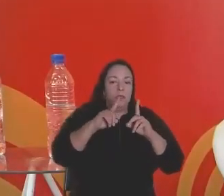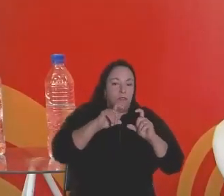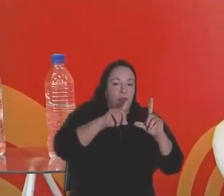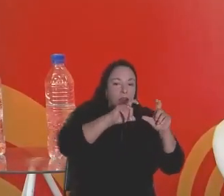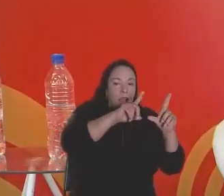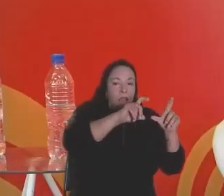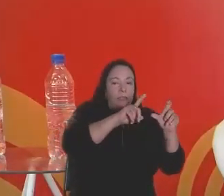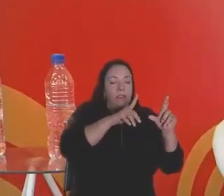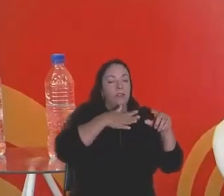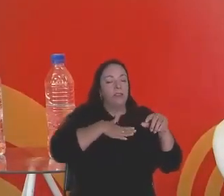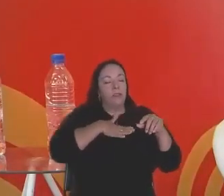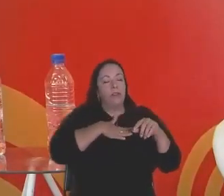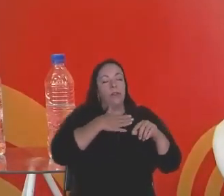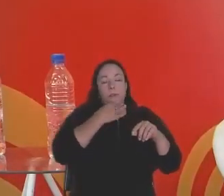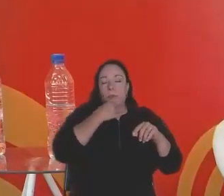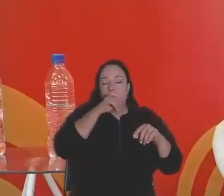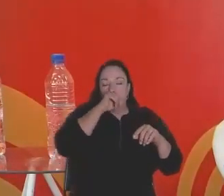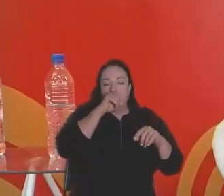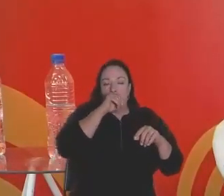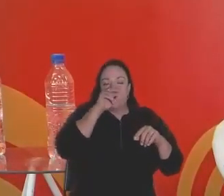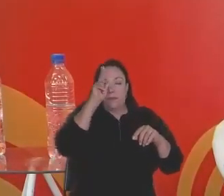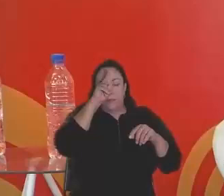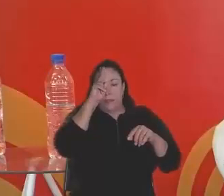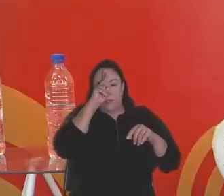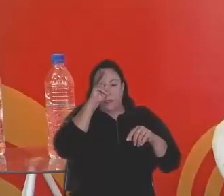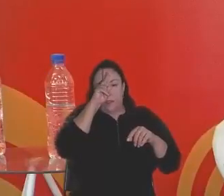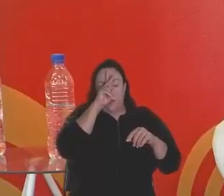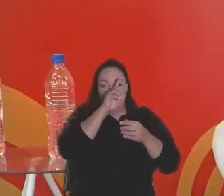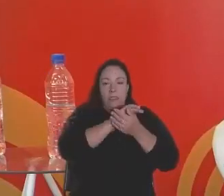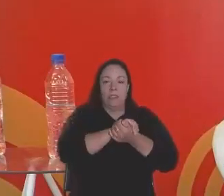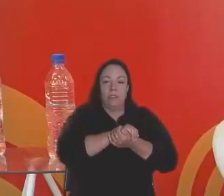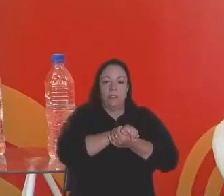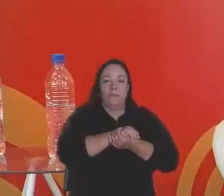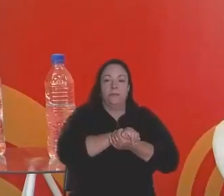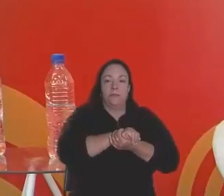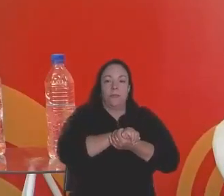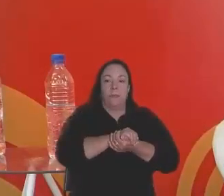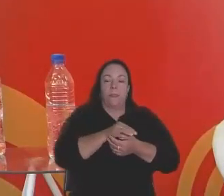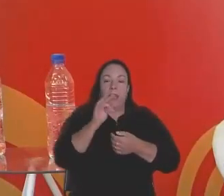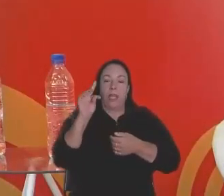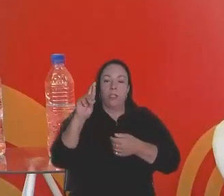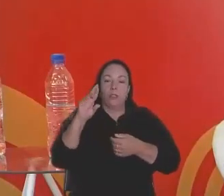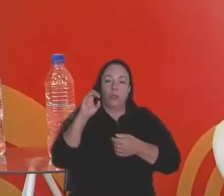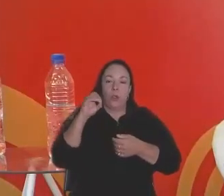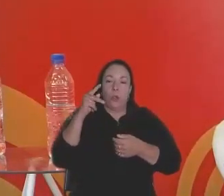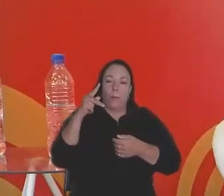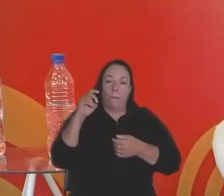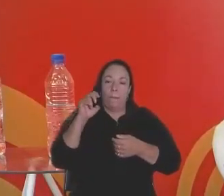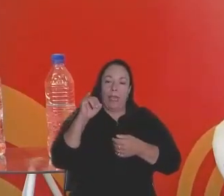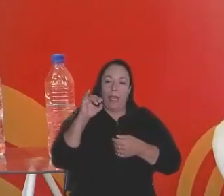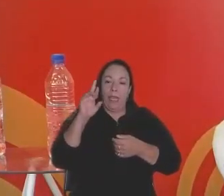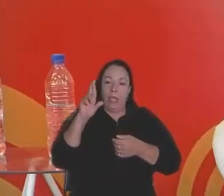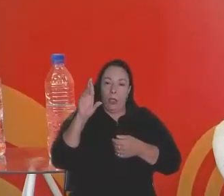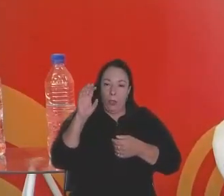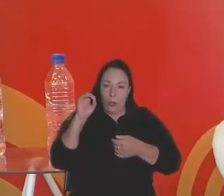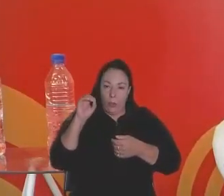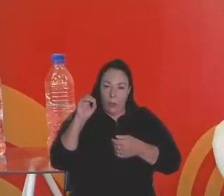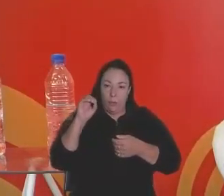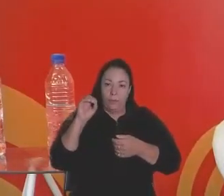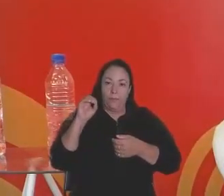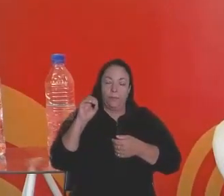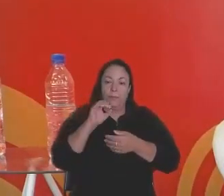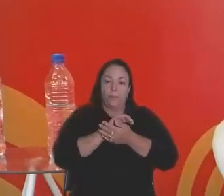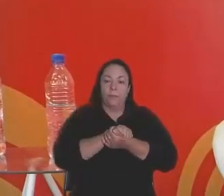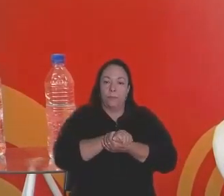viagem, meu pai ia sempre contando as histórias dele, enquanto tropeiro, né, na época que